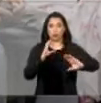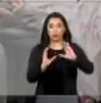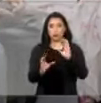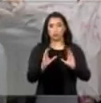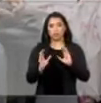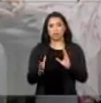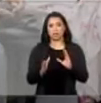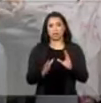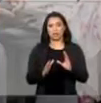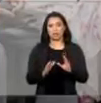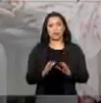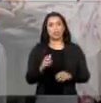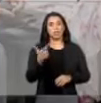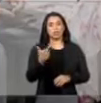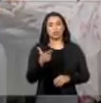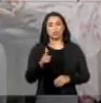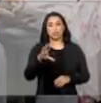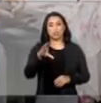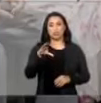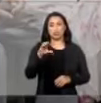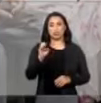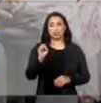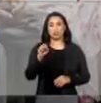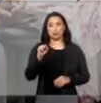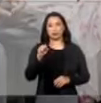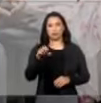licença. Sequência lógica do